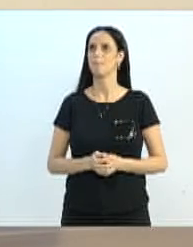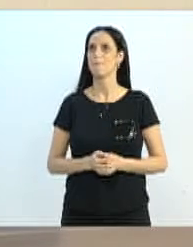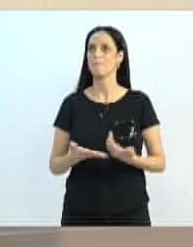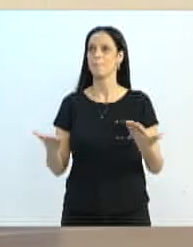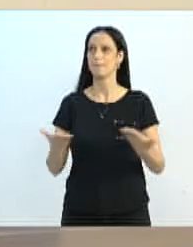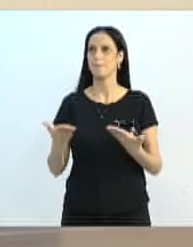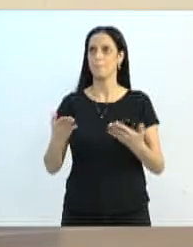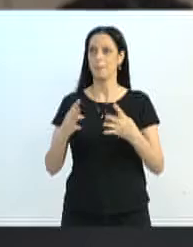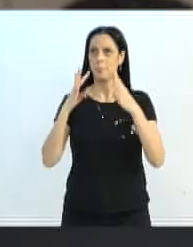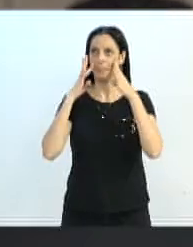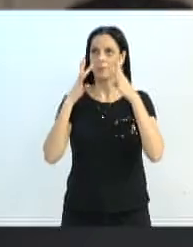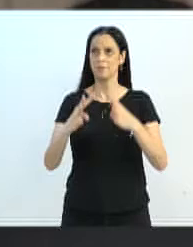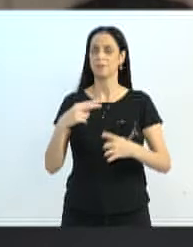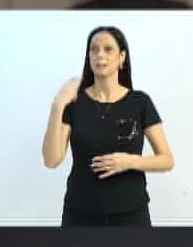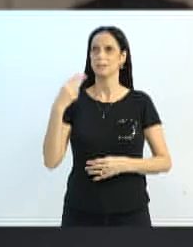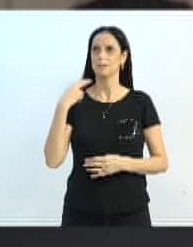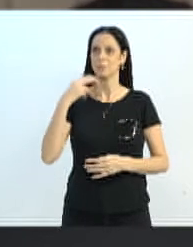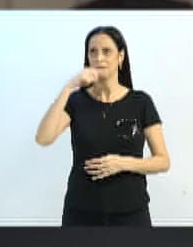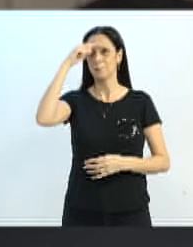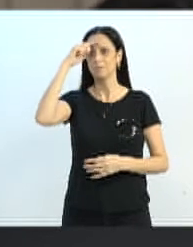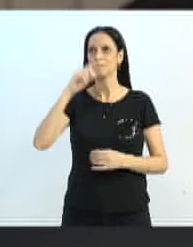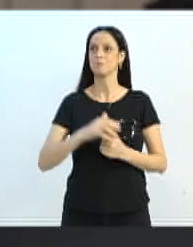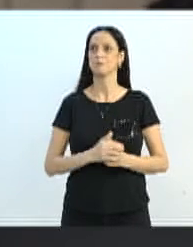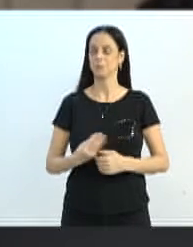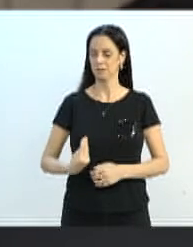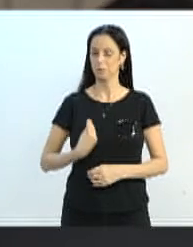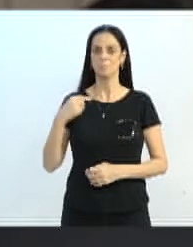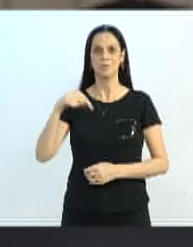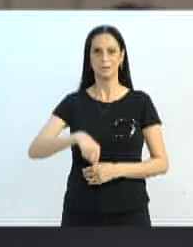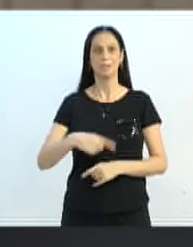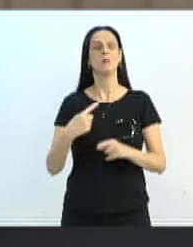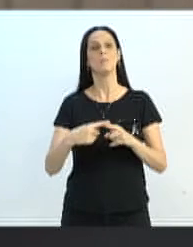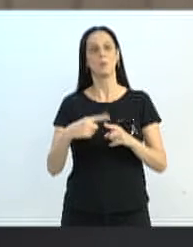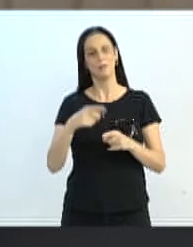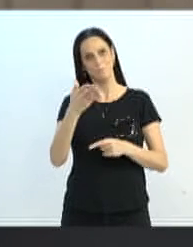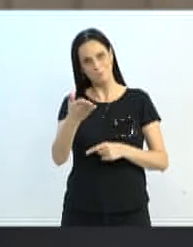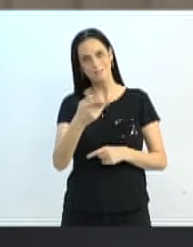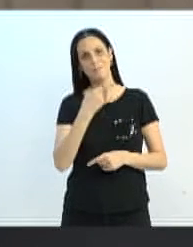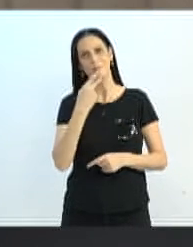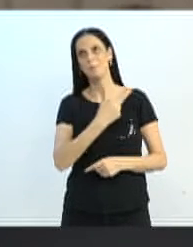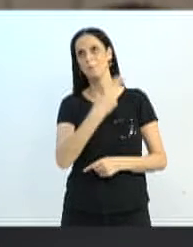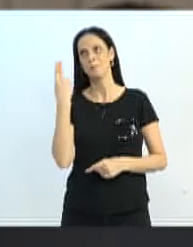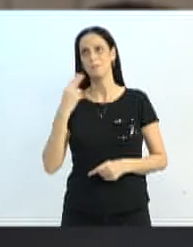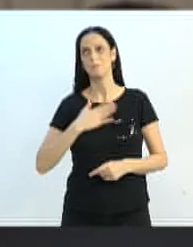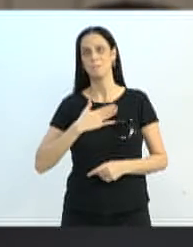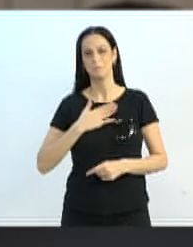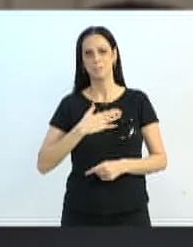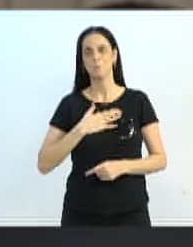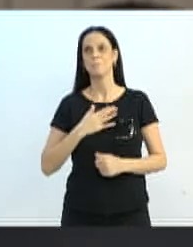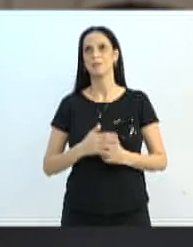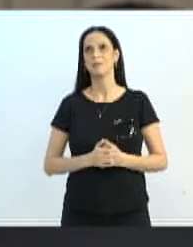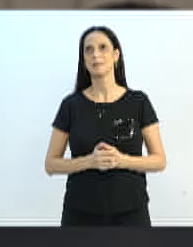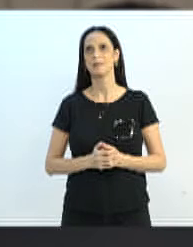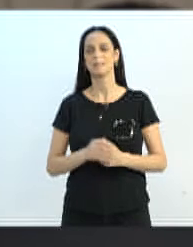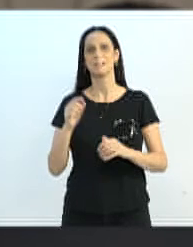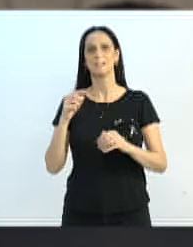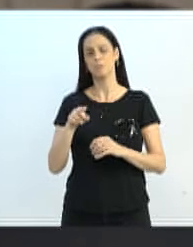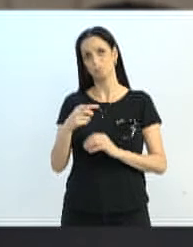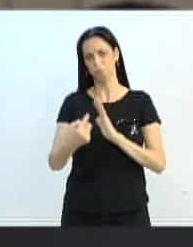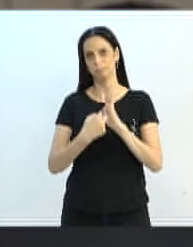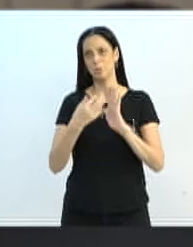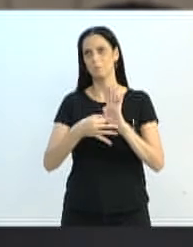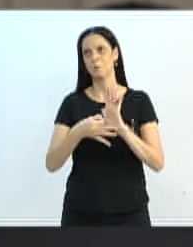vereador Marcos da Rosa. Vereador Adriano, eu só estou aqui numa parte porque o senhor, Vossa Excelência, citou o meu nome, e me perguntou a minha opinião. A minha